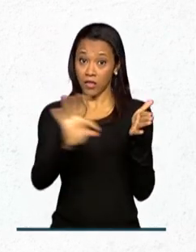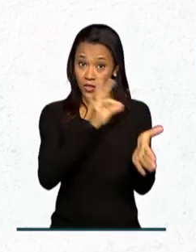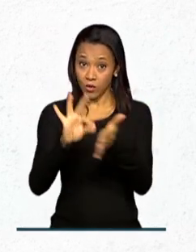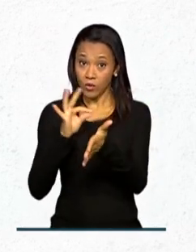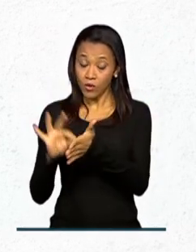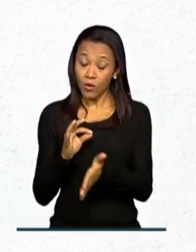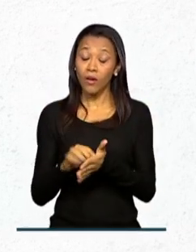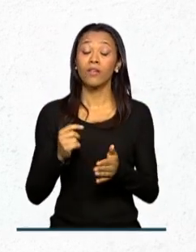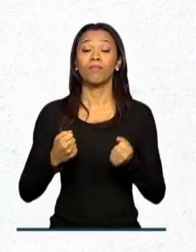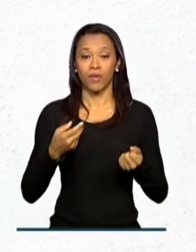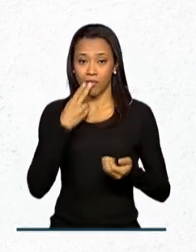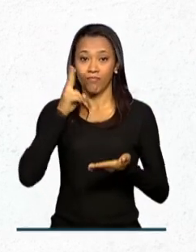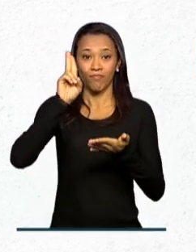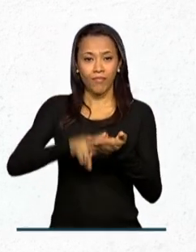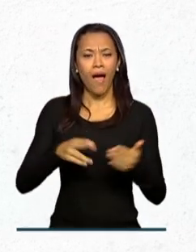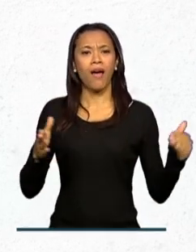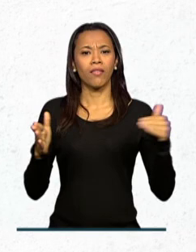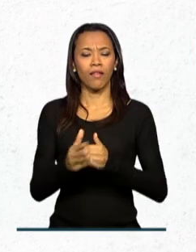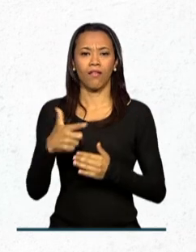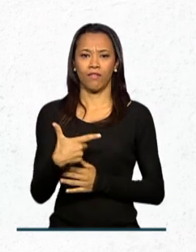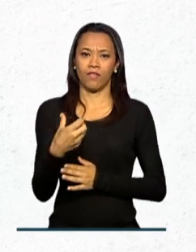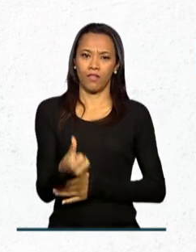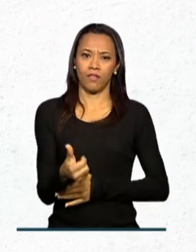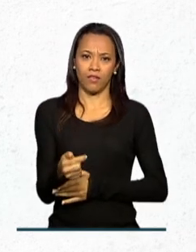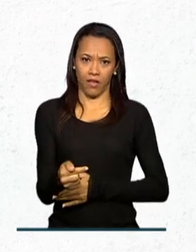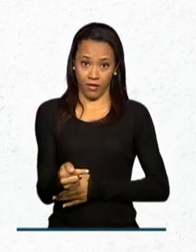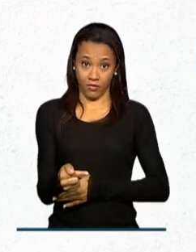ser feitas pelos Correios até 27 de